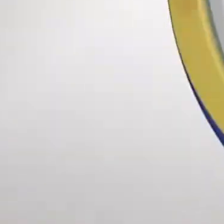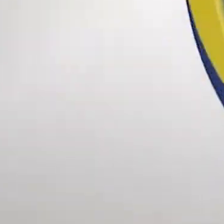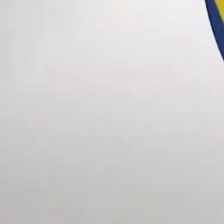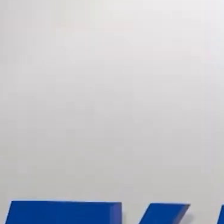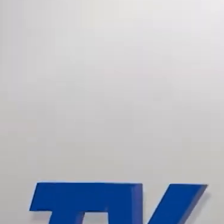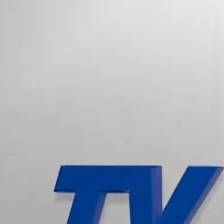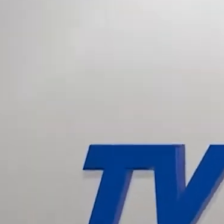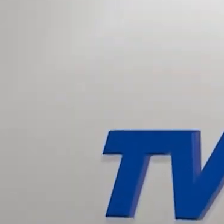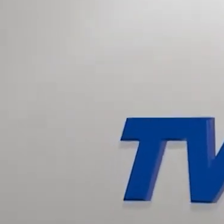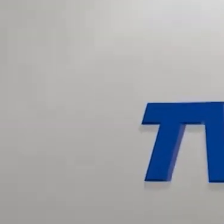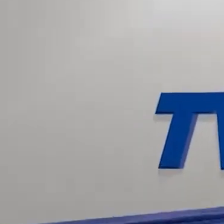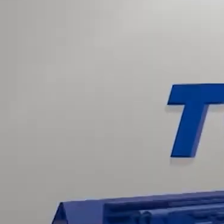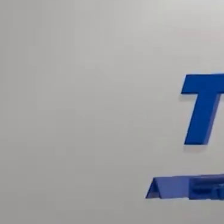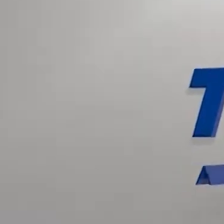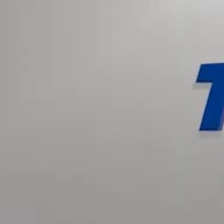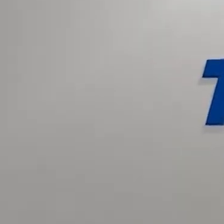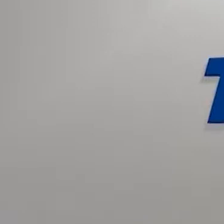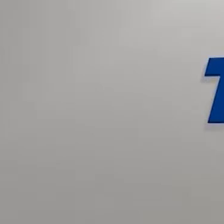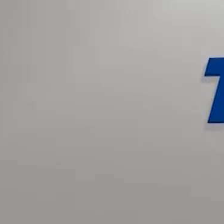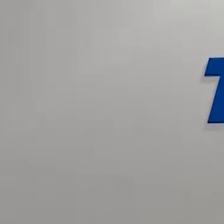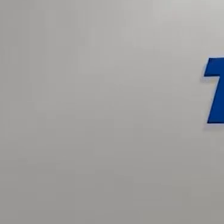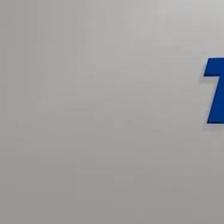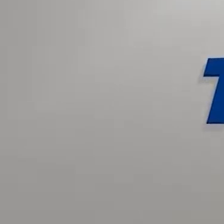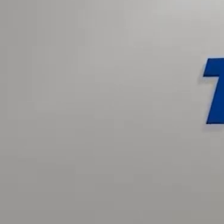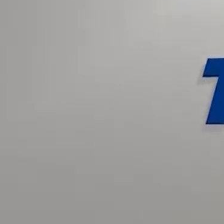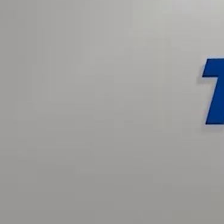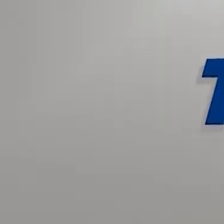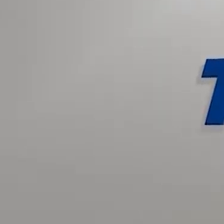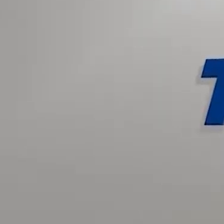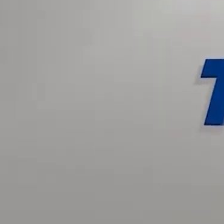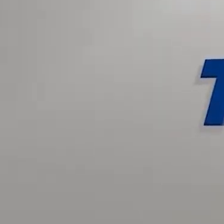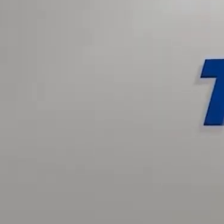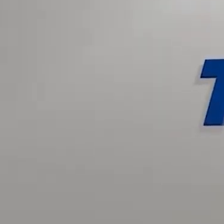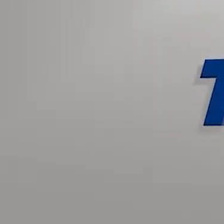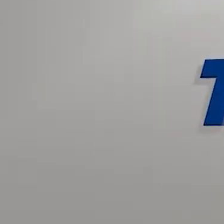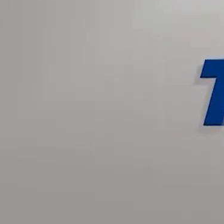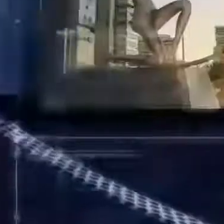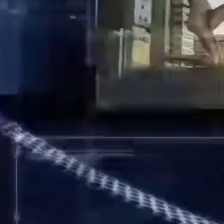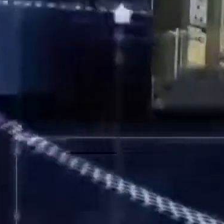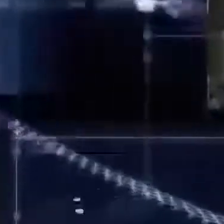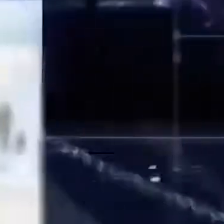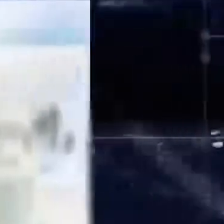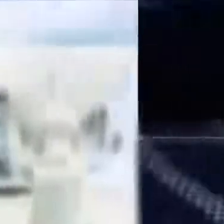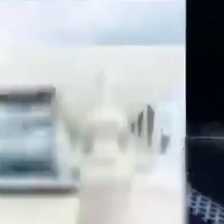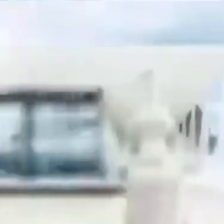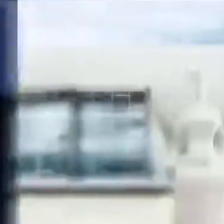TV Fortaleza, a emissora da Casa do Povo.